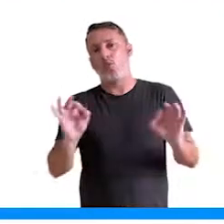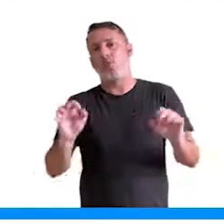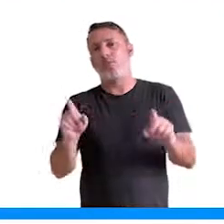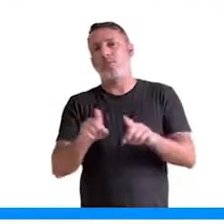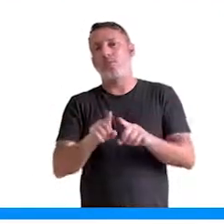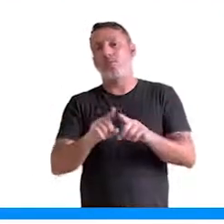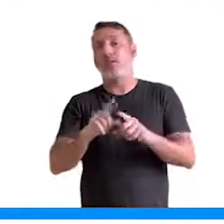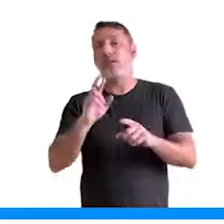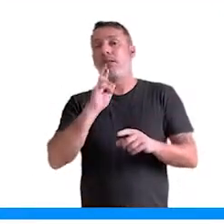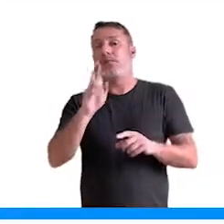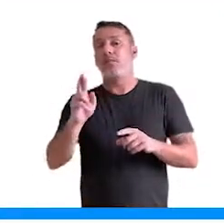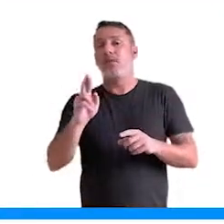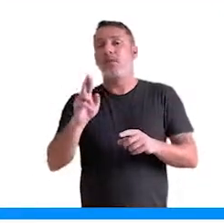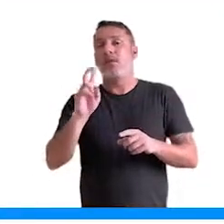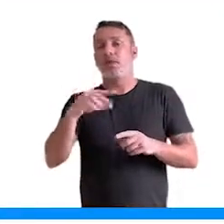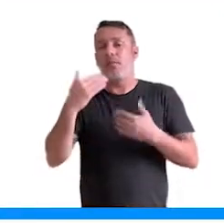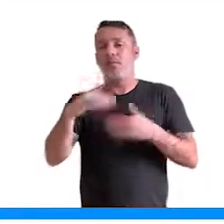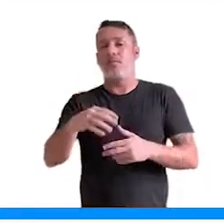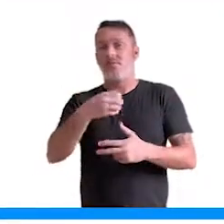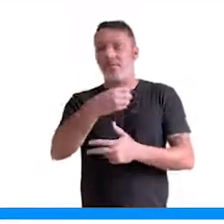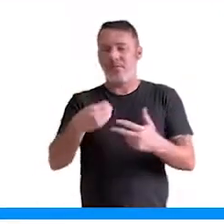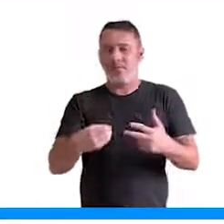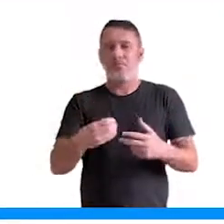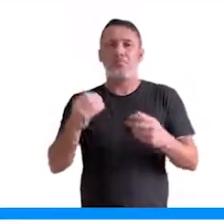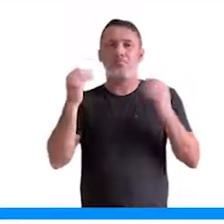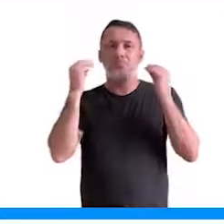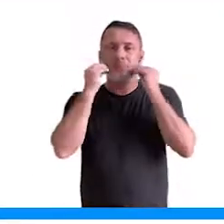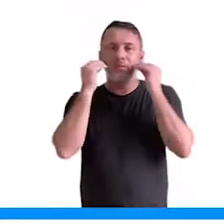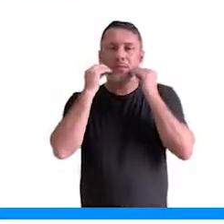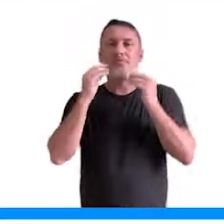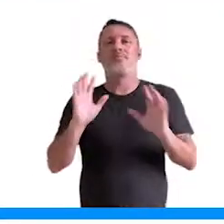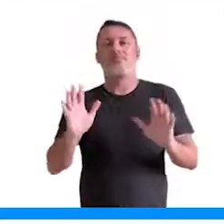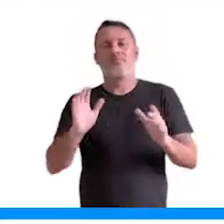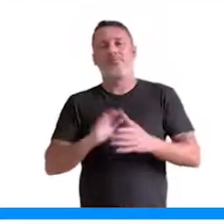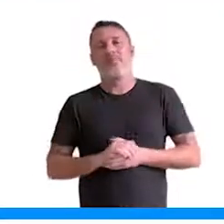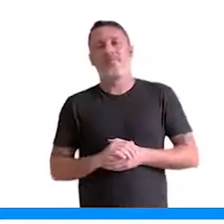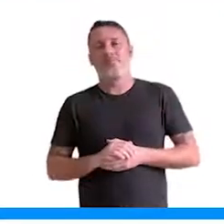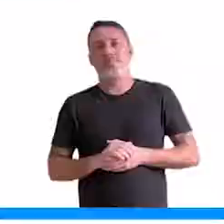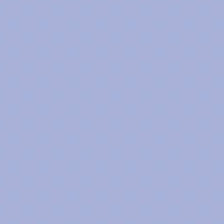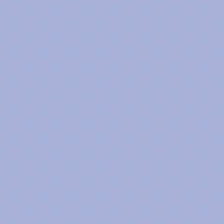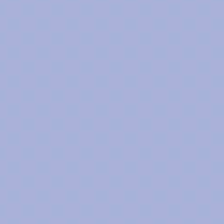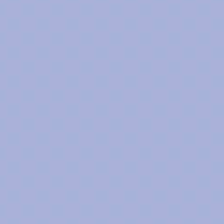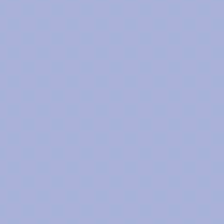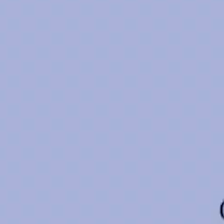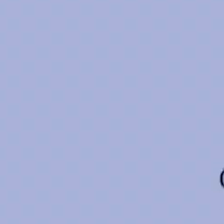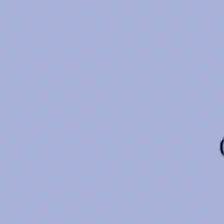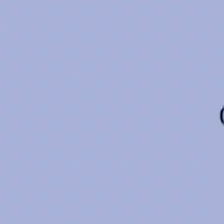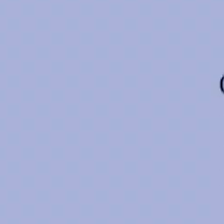excelente resultado en la prueba del ENEM. Besos y hasta